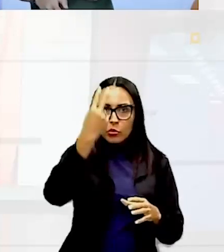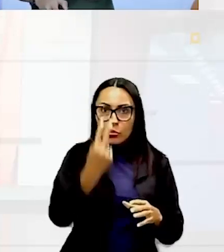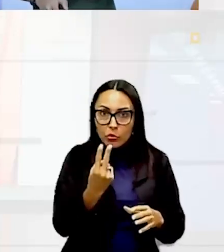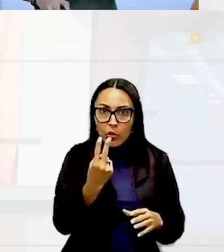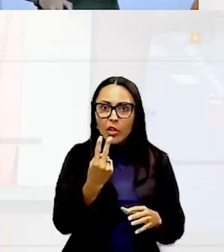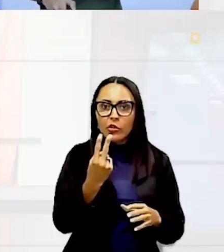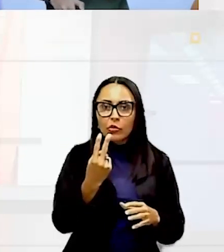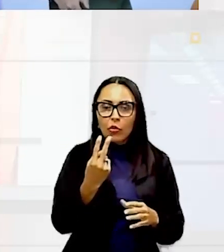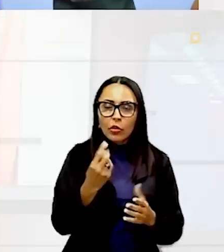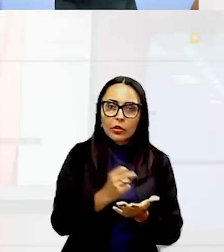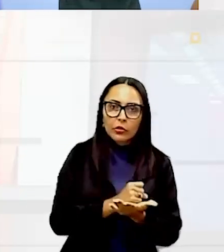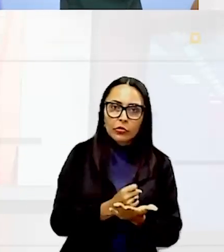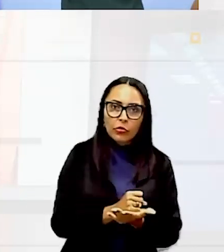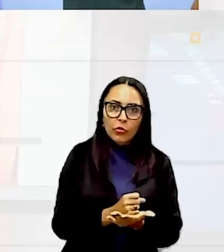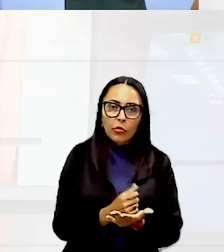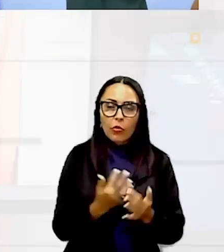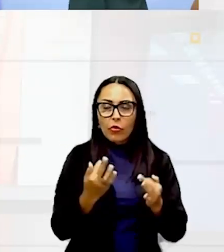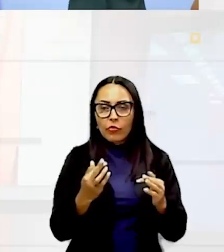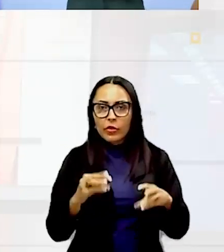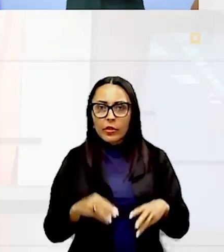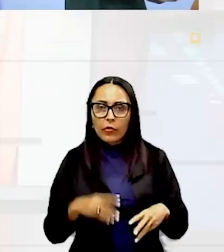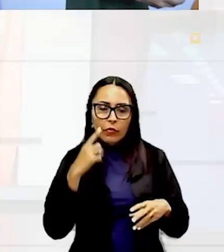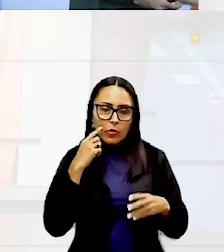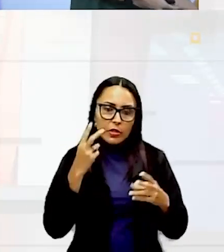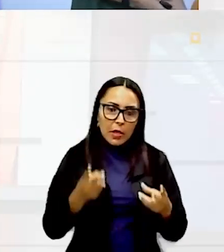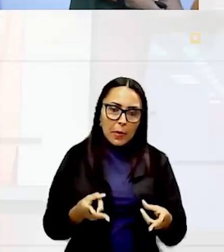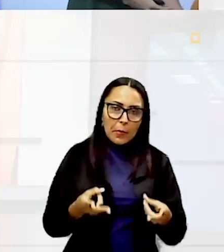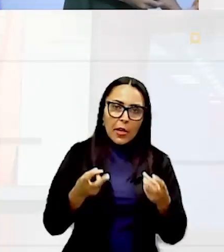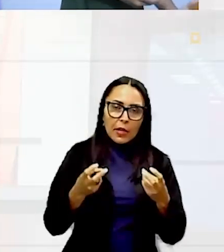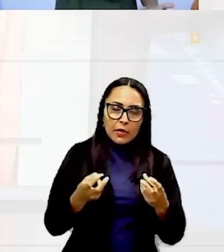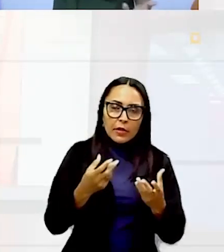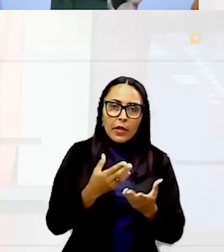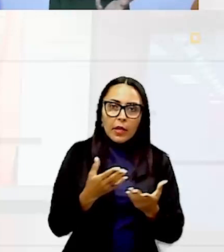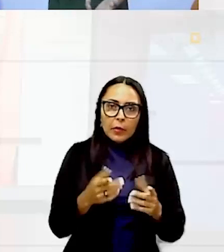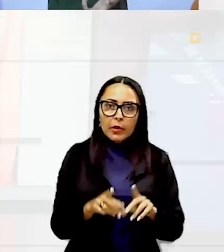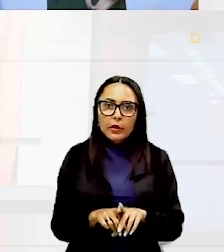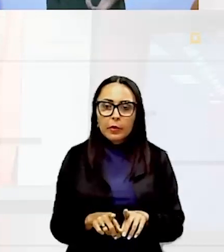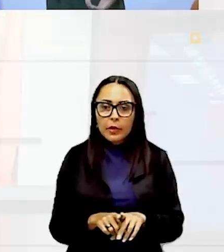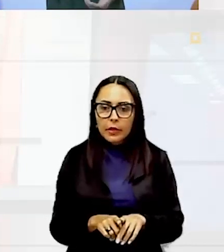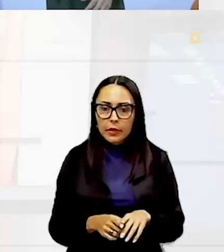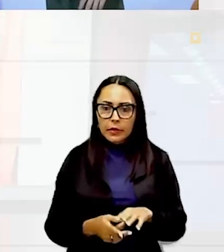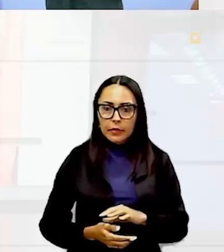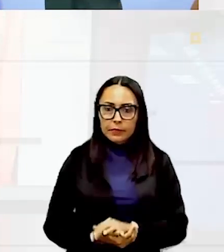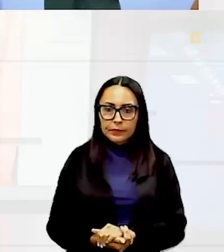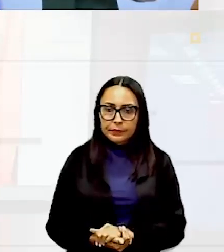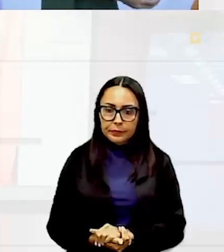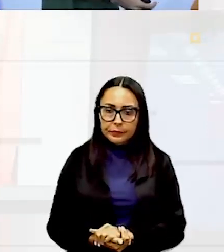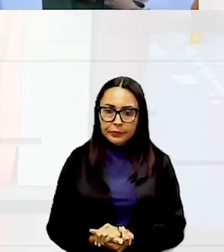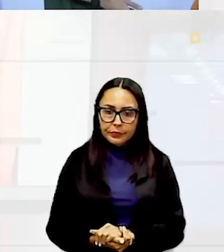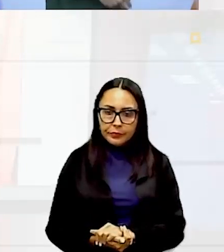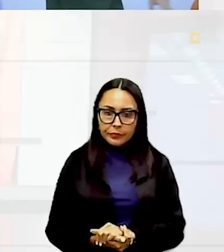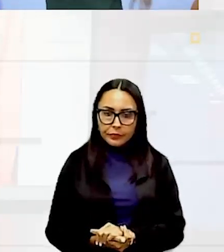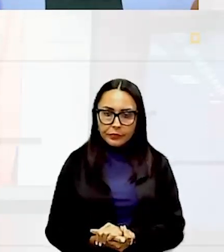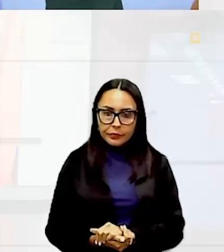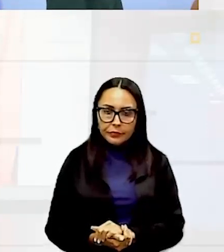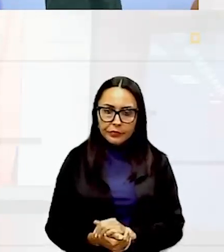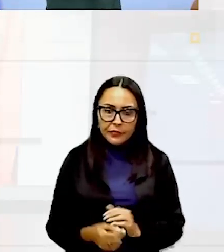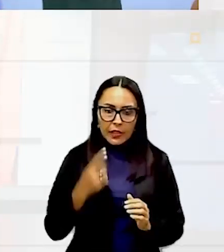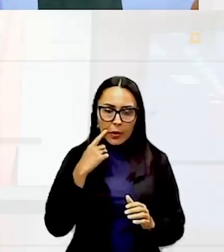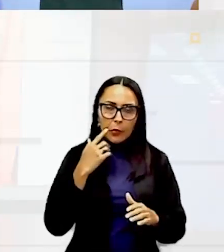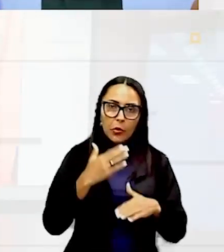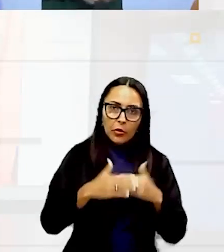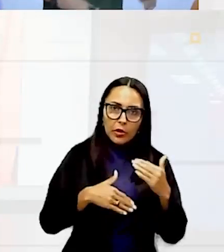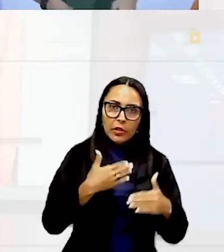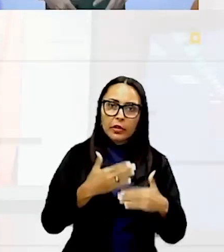recompensador. Porque ao mesmo tempo que você vê essa ideia de animação, dessa ideia da Gris progredindo